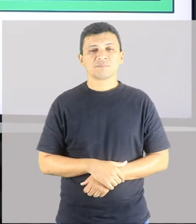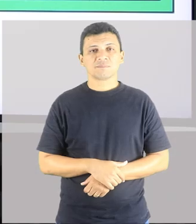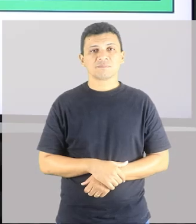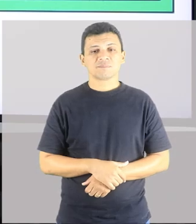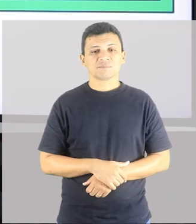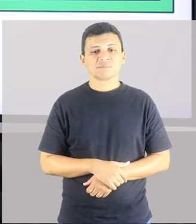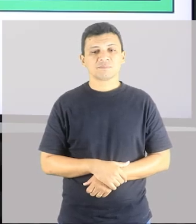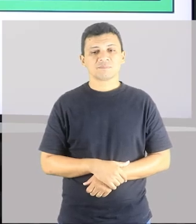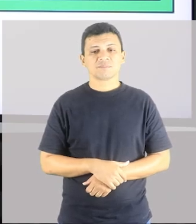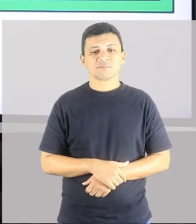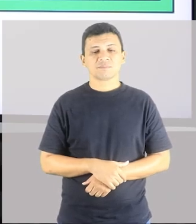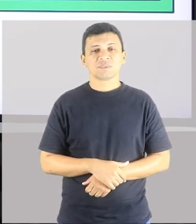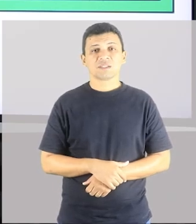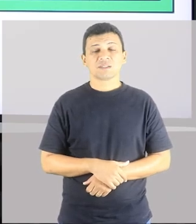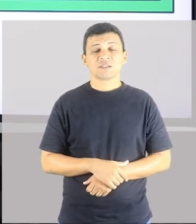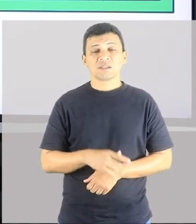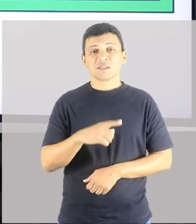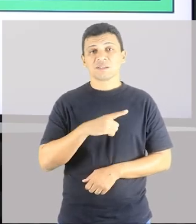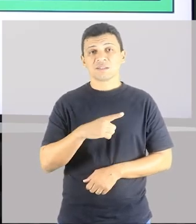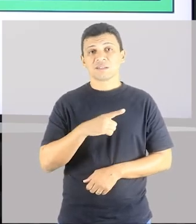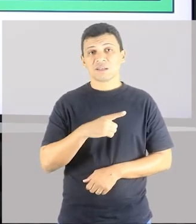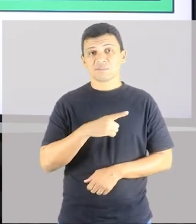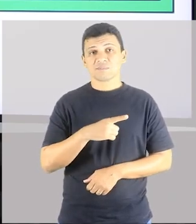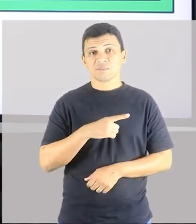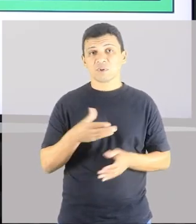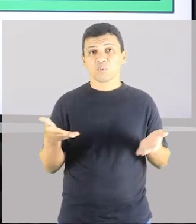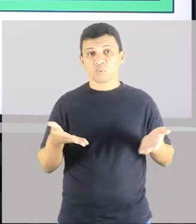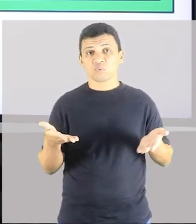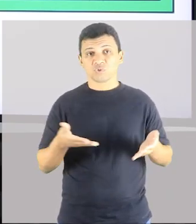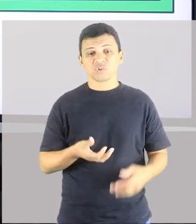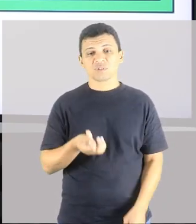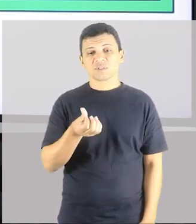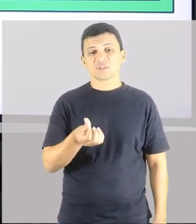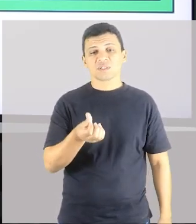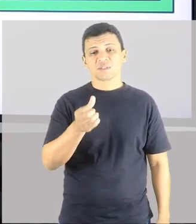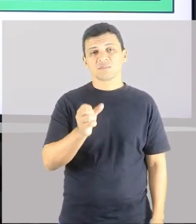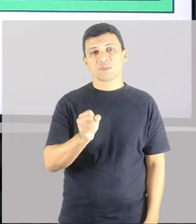6,800 non-languages. Então, existe, hoje em dia,